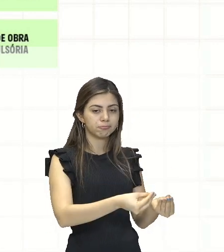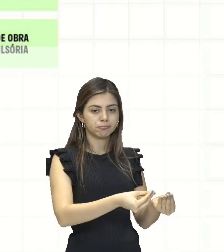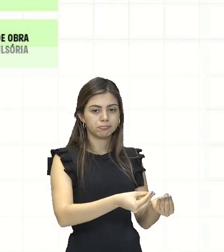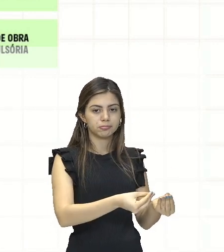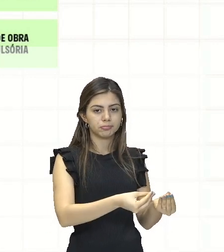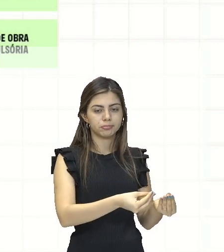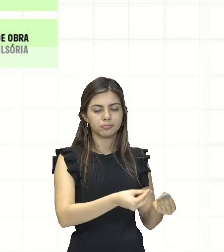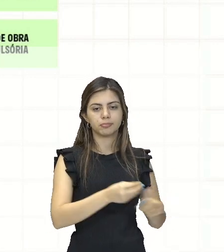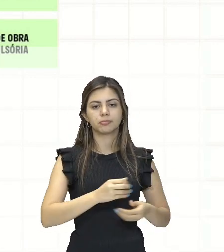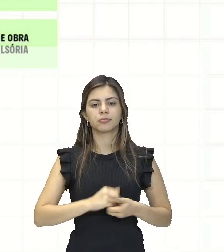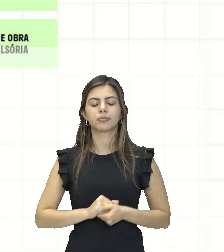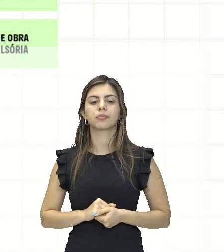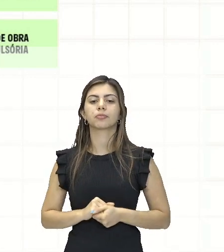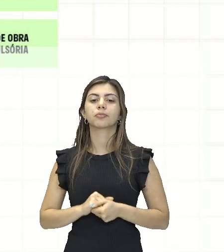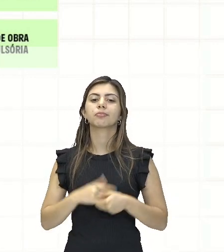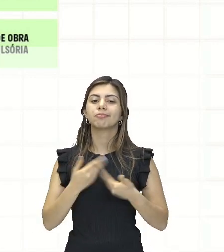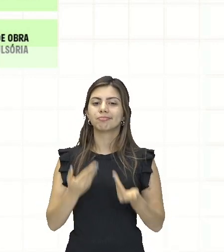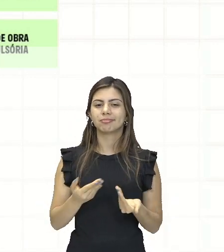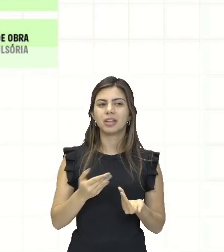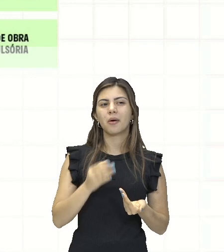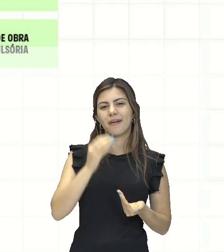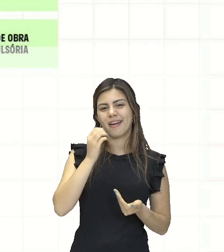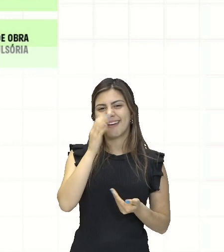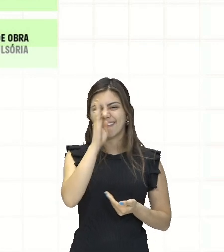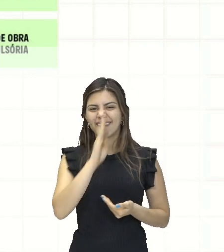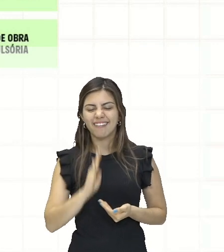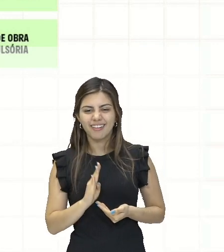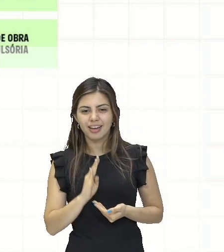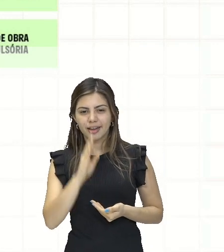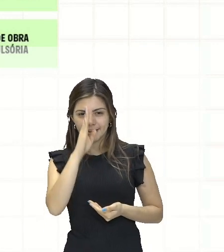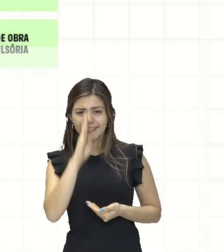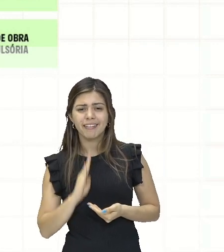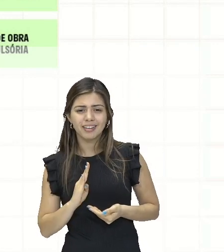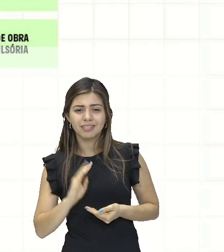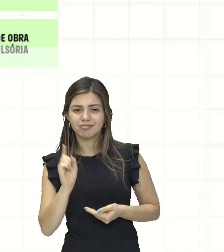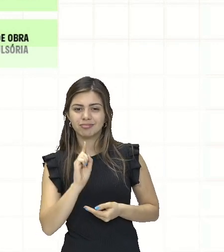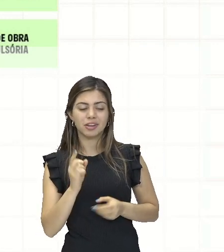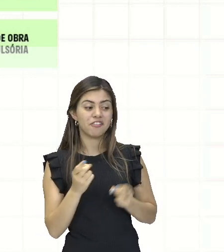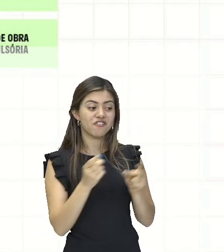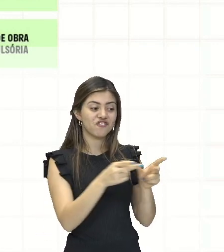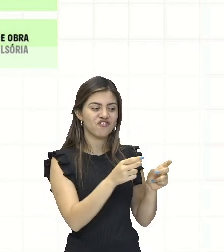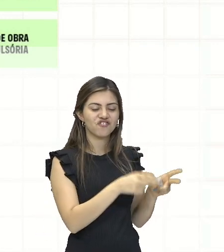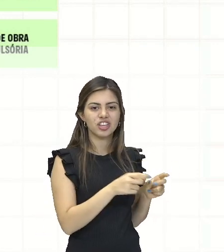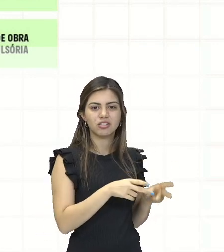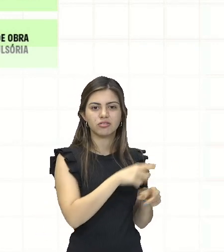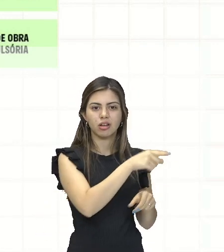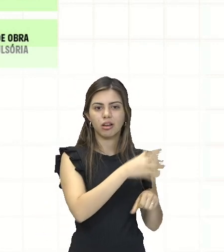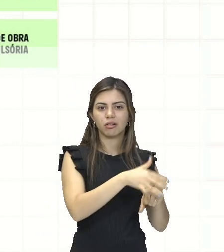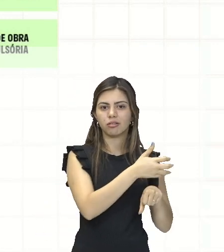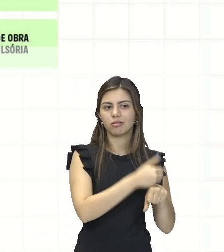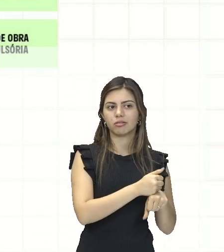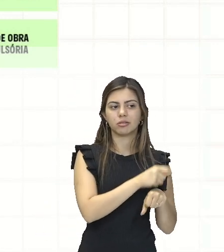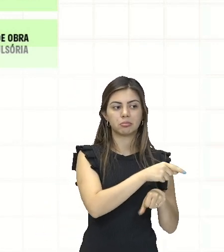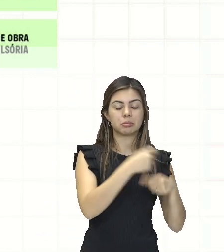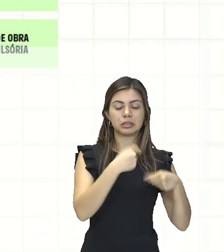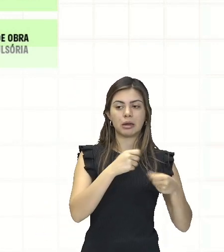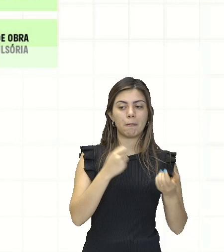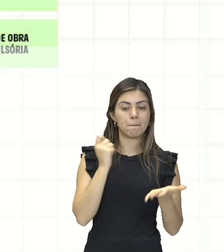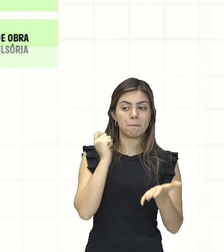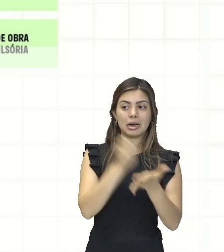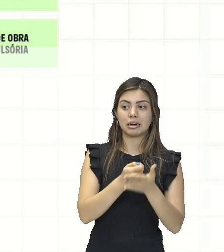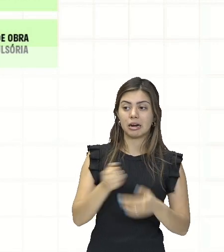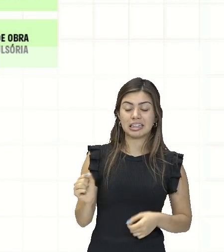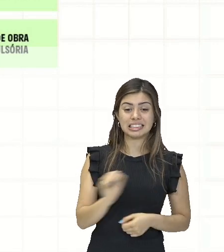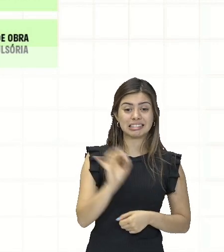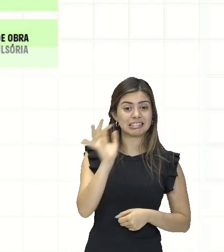pela metrópole. E claro que isso não era de graça, né? Eles vendiam com preços aí exorbitantes para essa colônia. Então